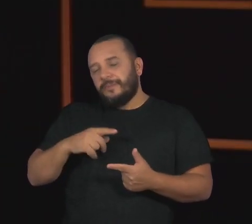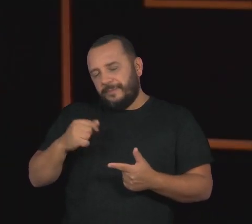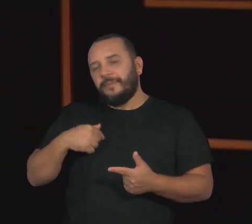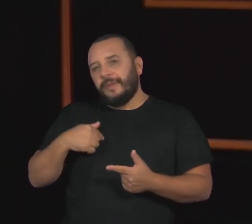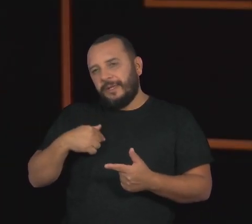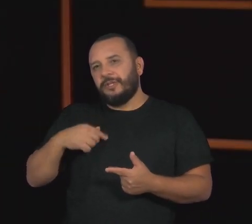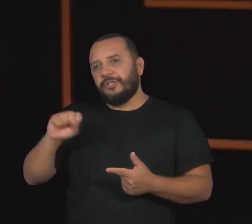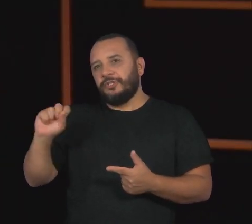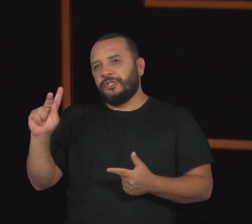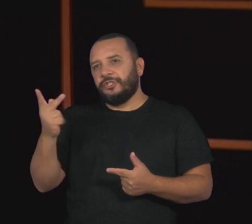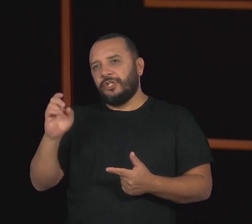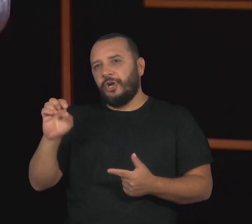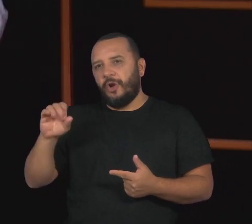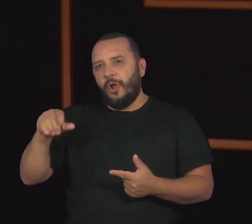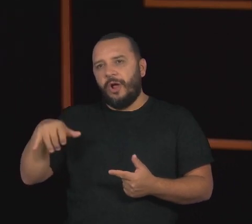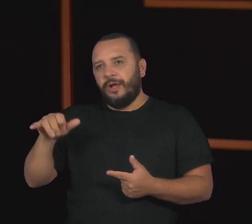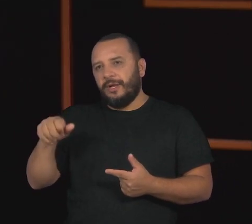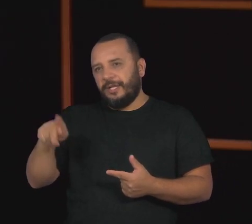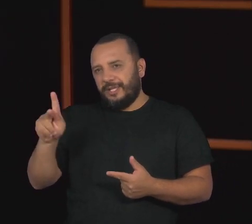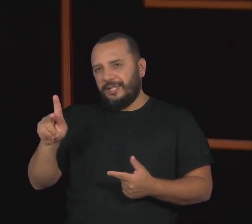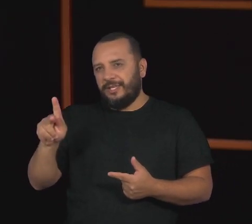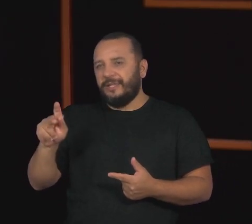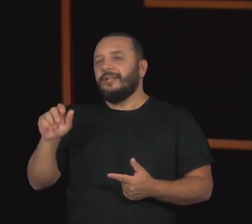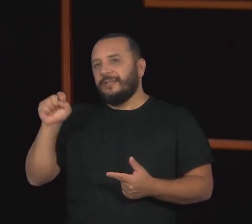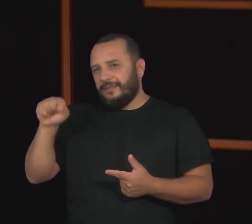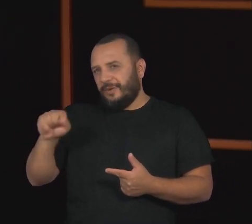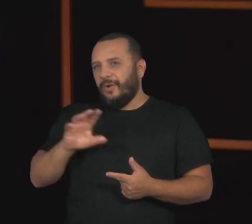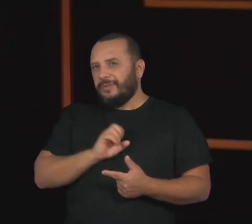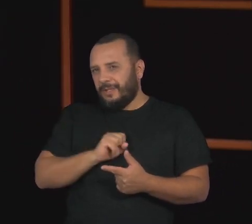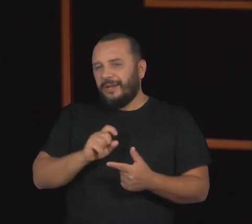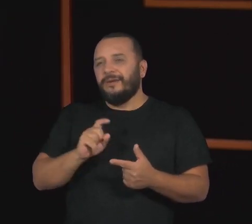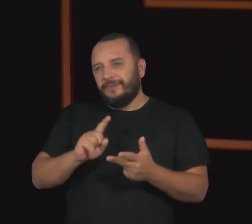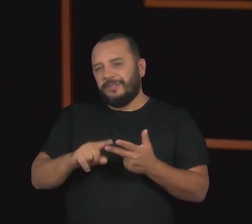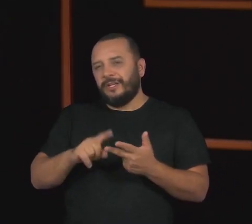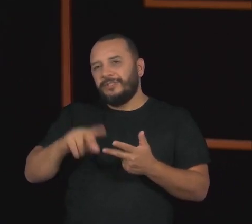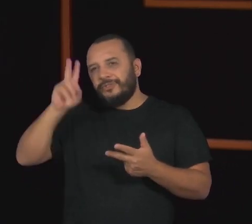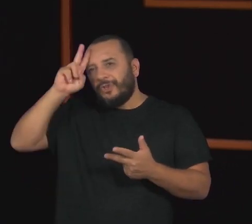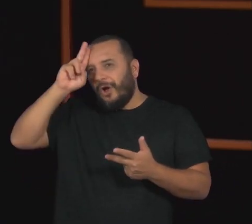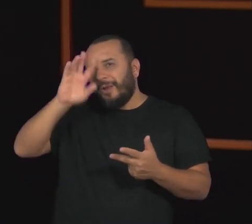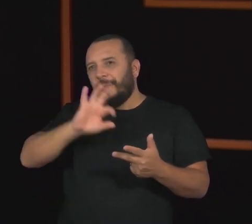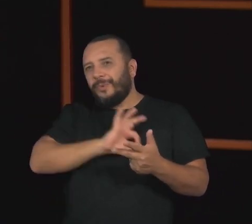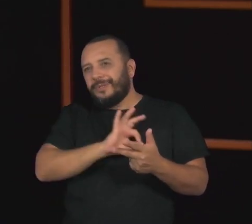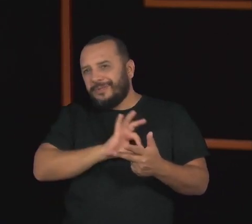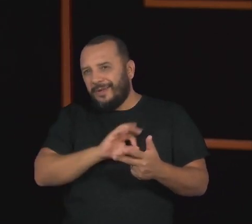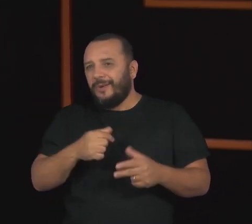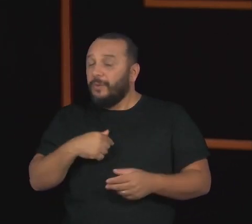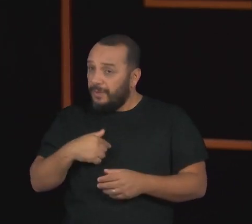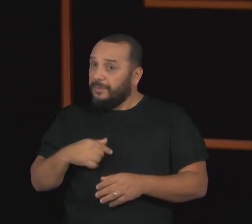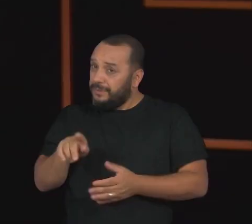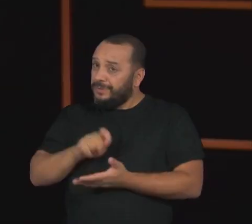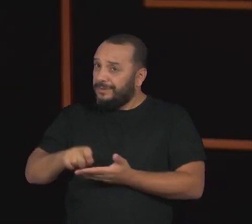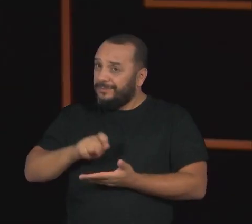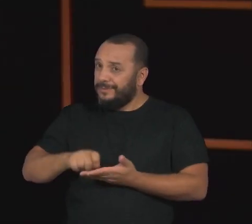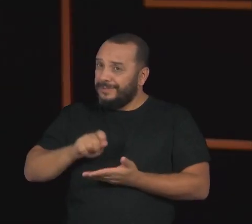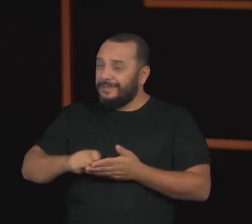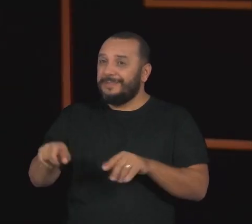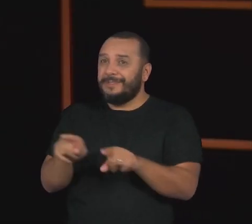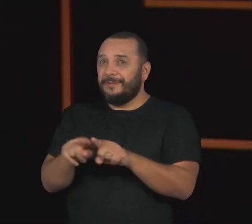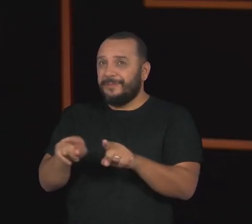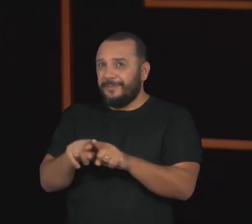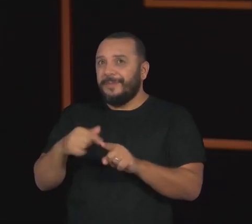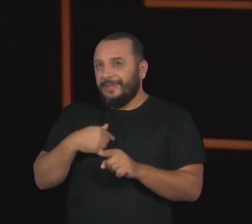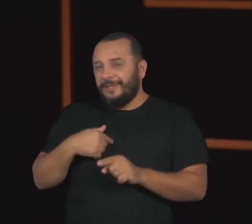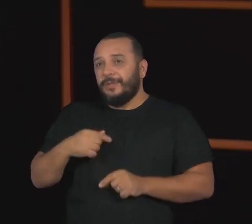Dashiell Hammett, ganhava coleções de romances policiais. E até escrevi um na escola, uma época, chamava O